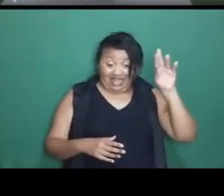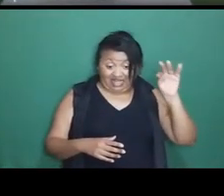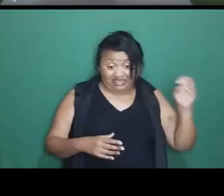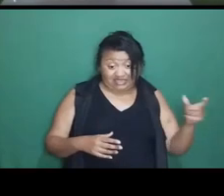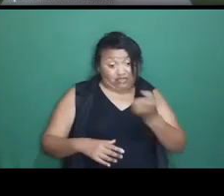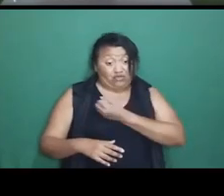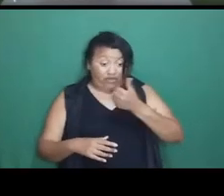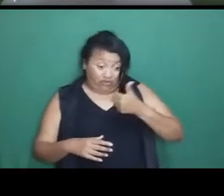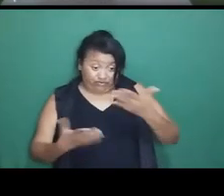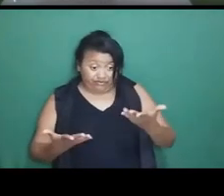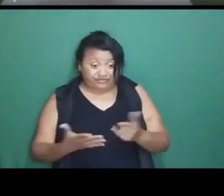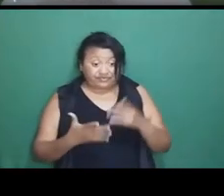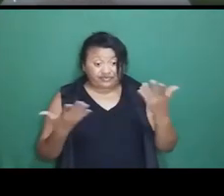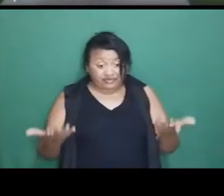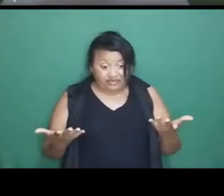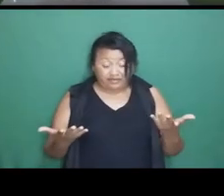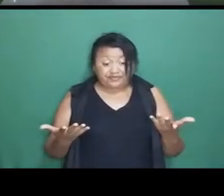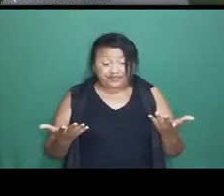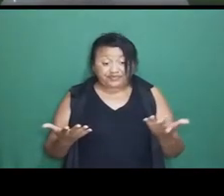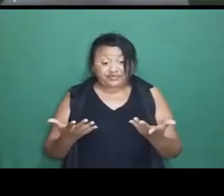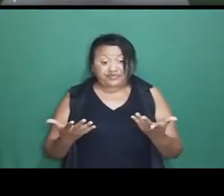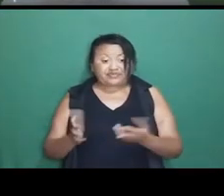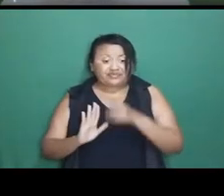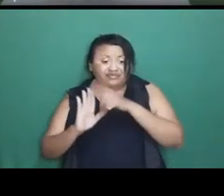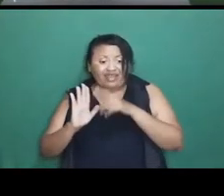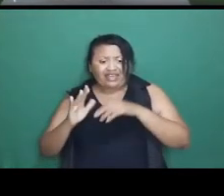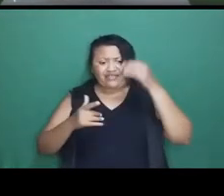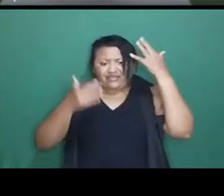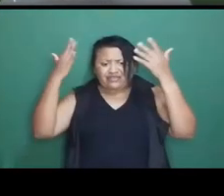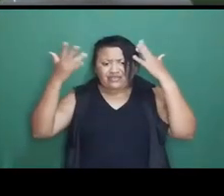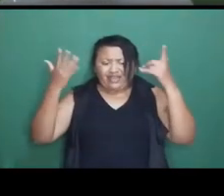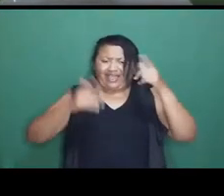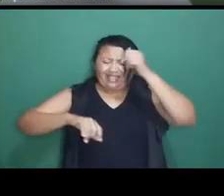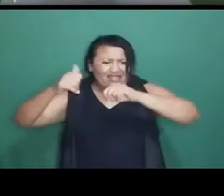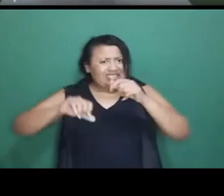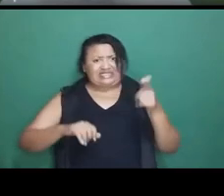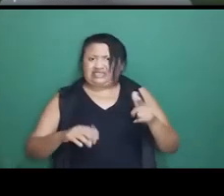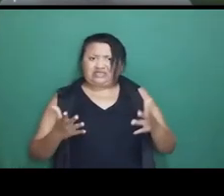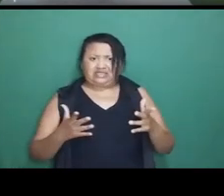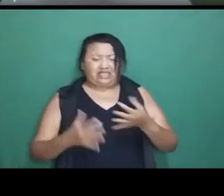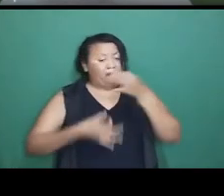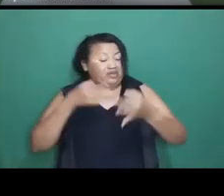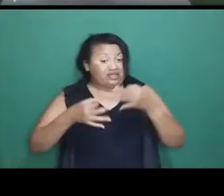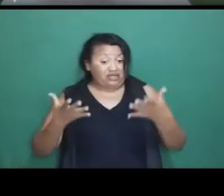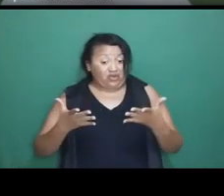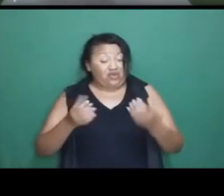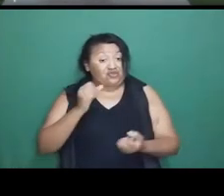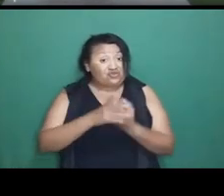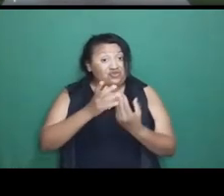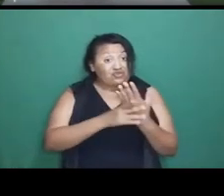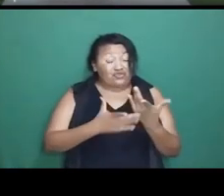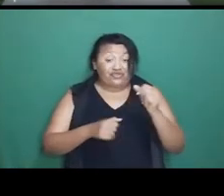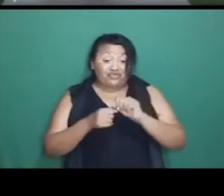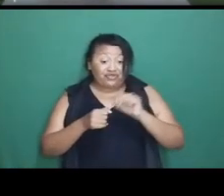filosófica que Negra todo o conhecimento cujo fundamentos não tinham sido analisados criticamente elaboração feita